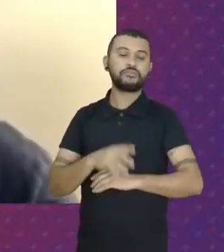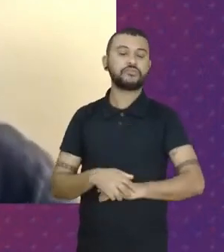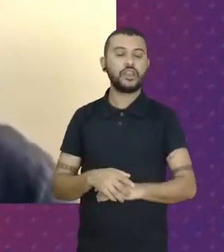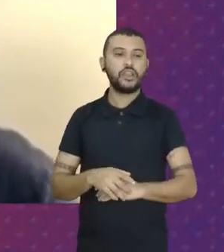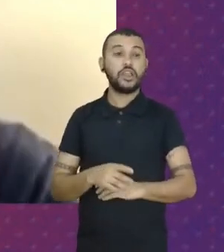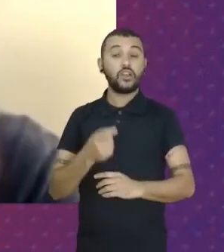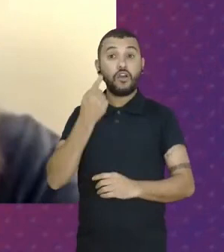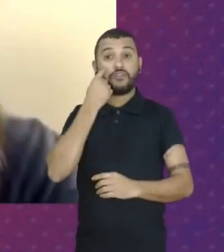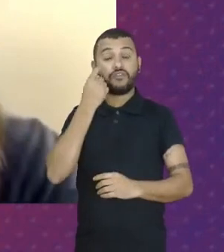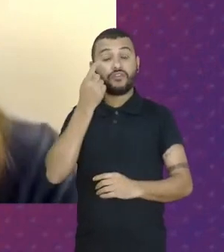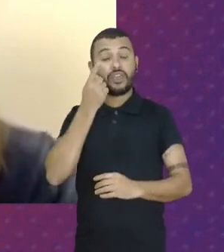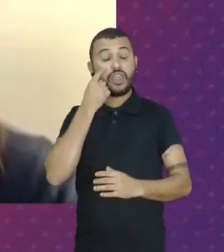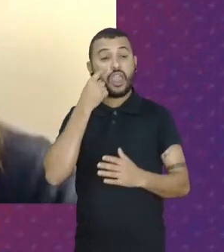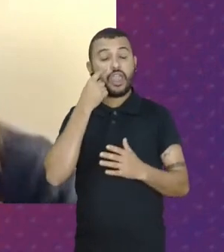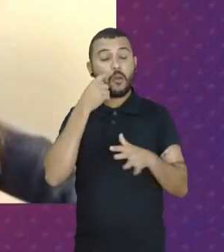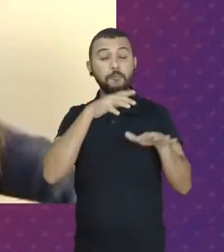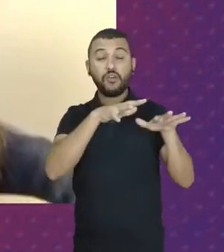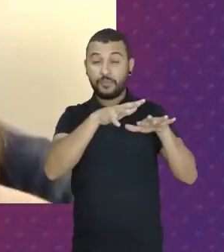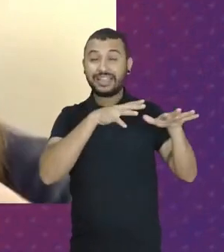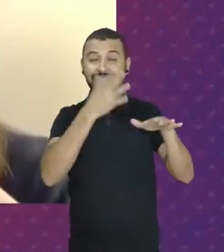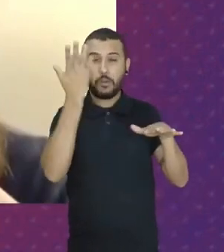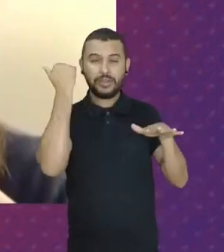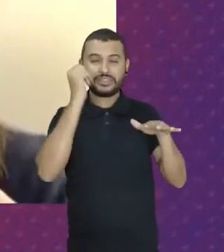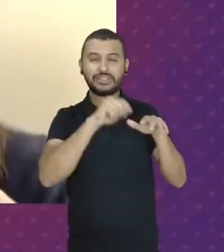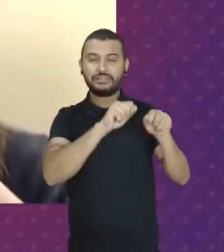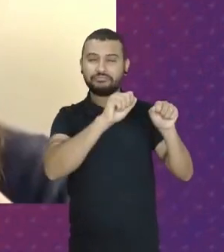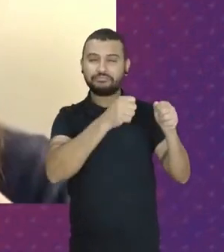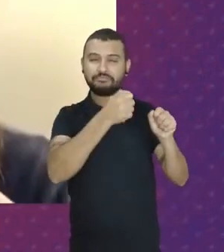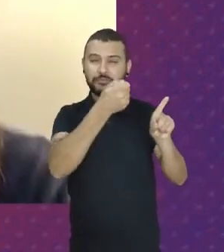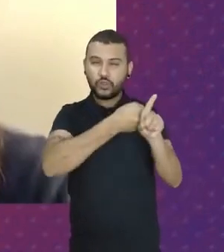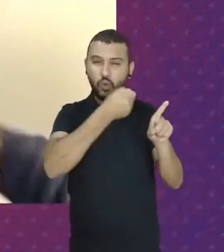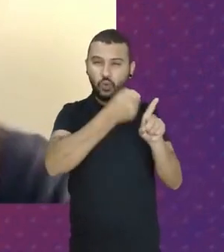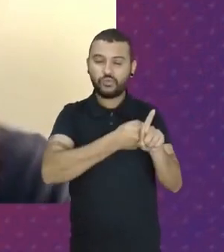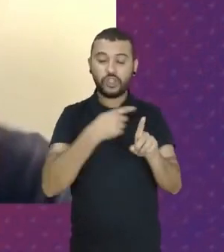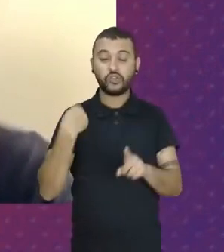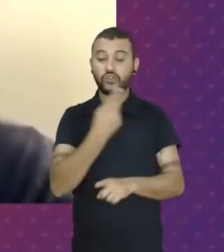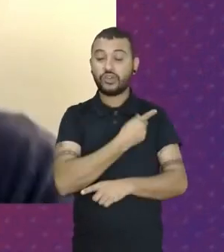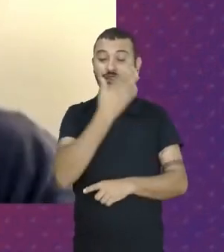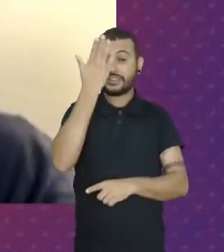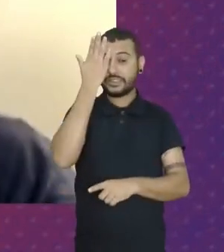esse manifesto, estão aí colocados elementos que até hoje são